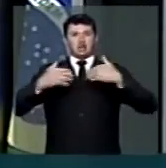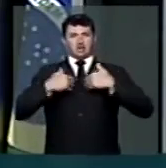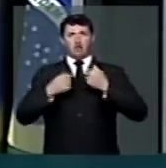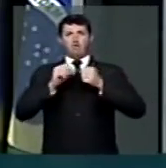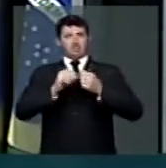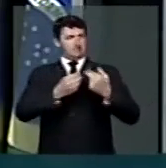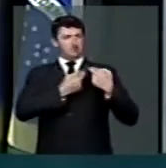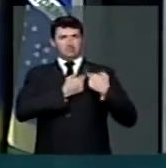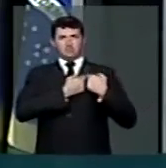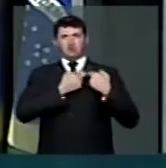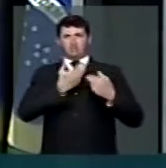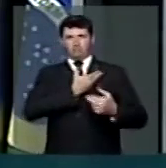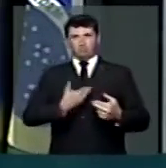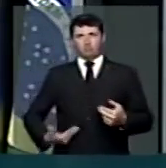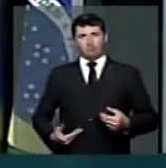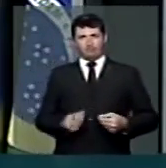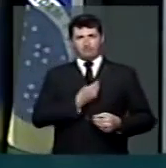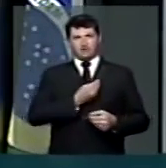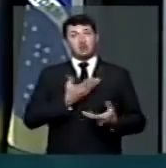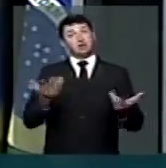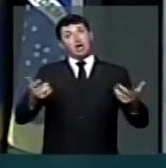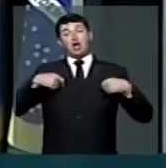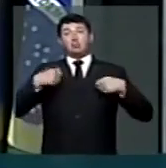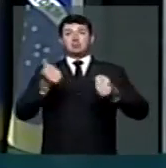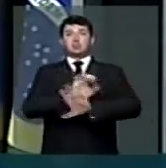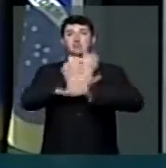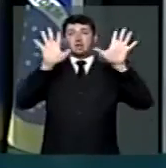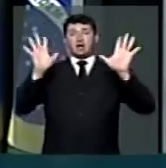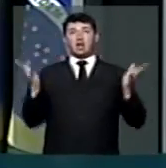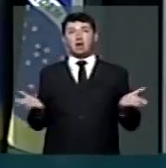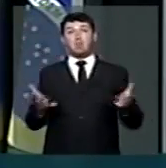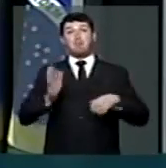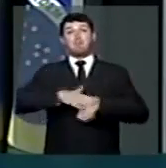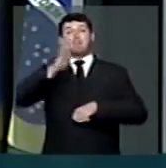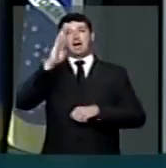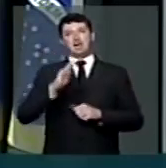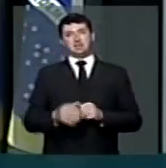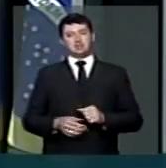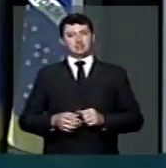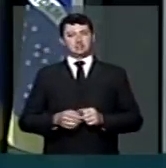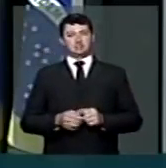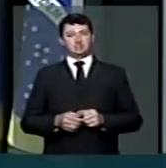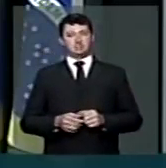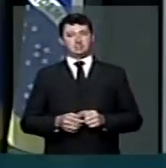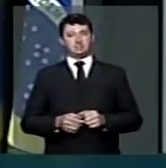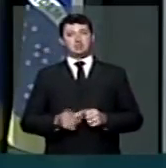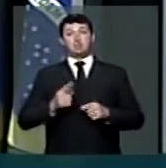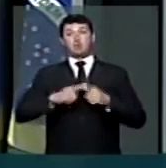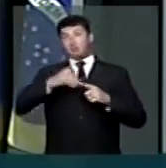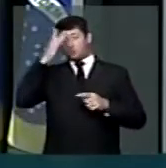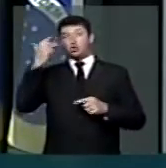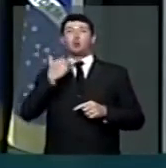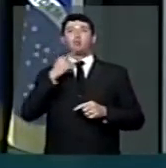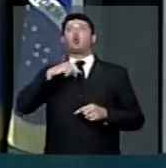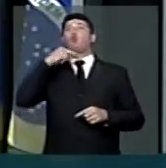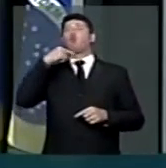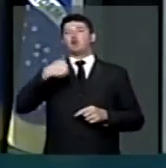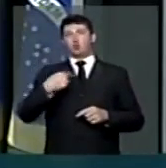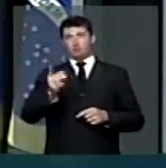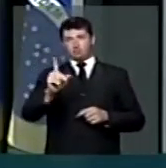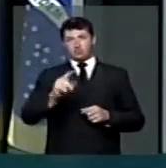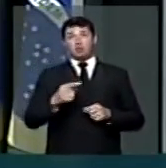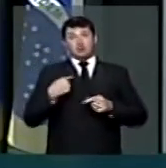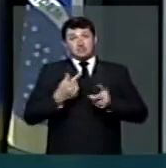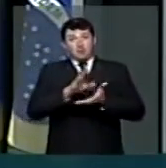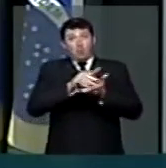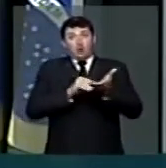vida pública, então eu tenho que ter uma transparência maior, para que não paire dúvida, para que você dê